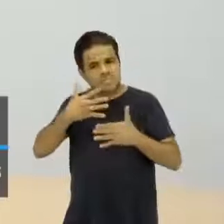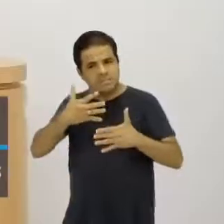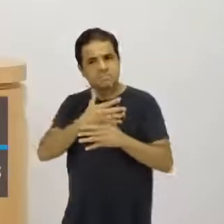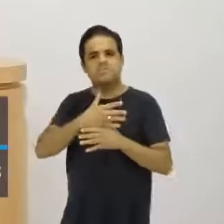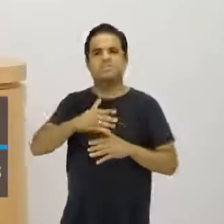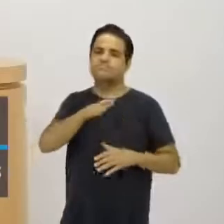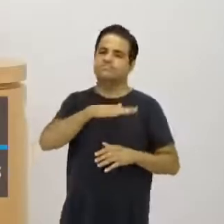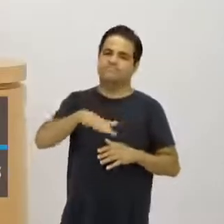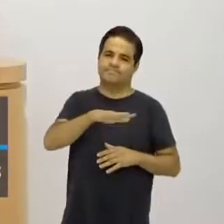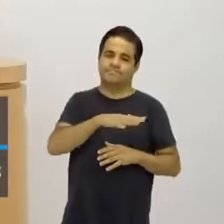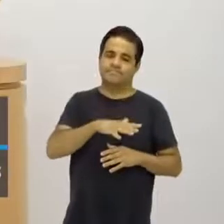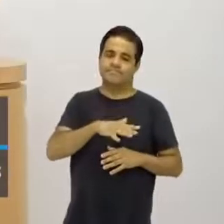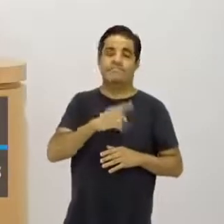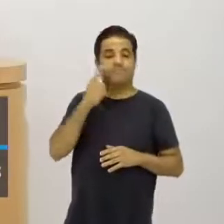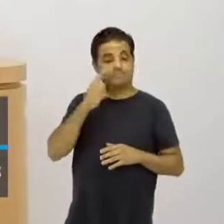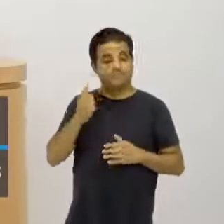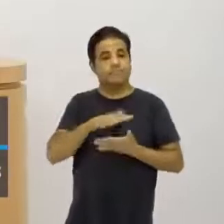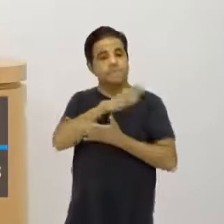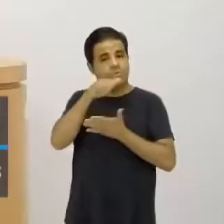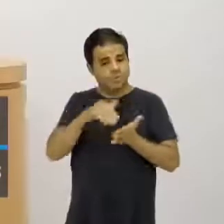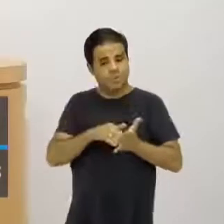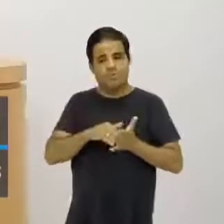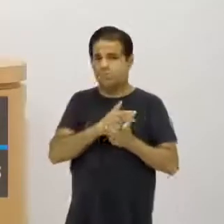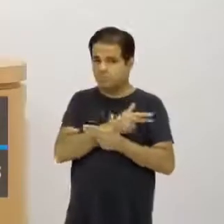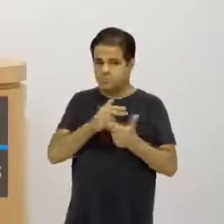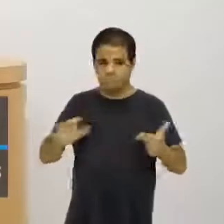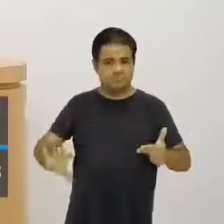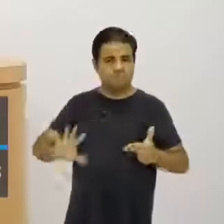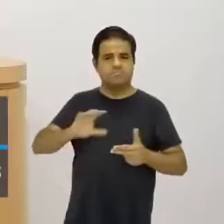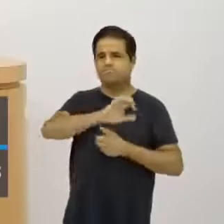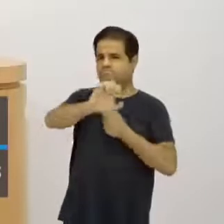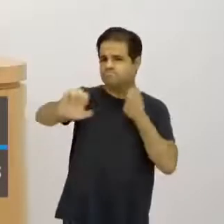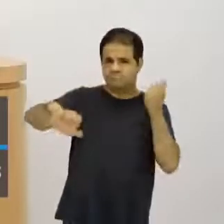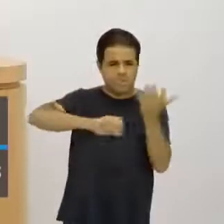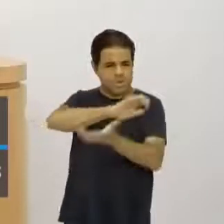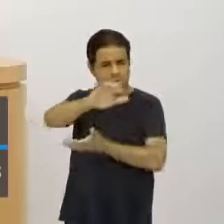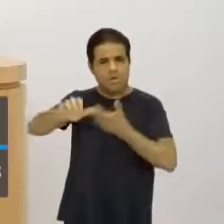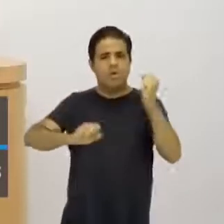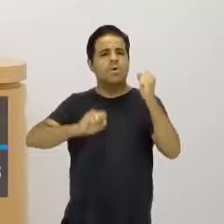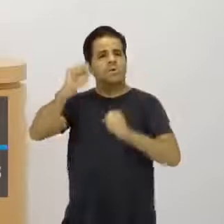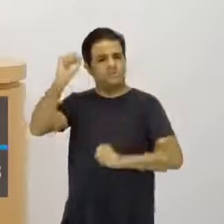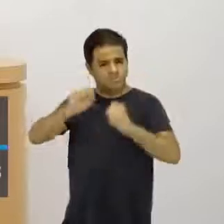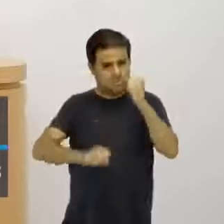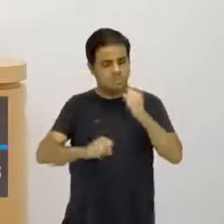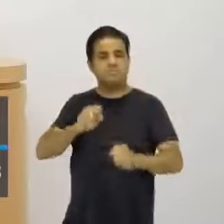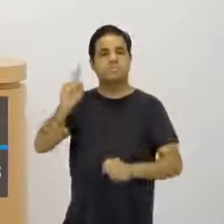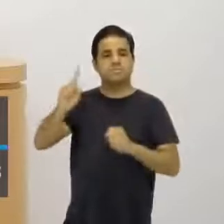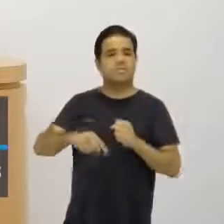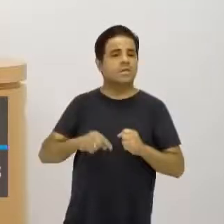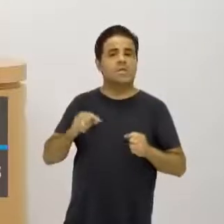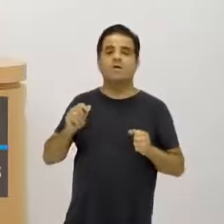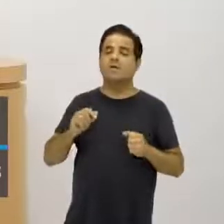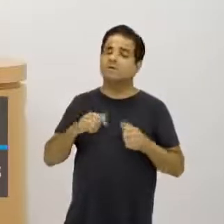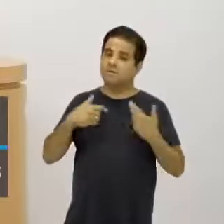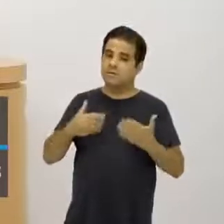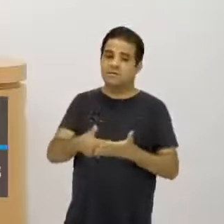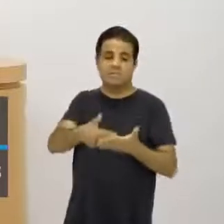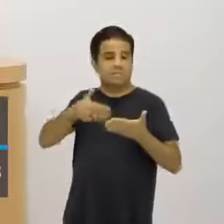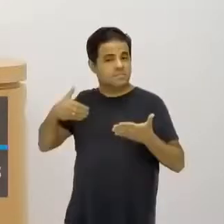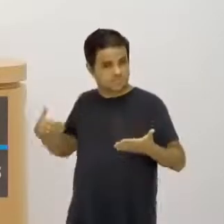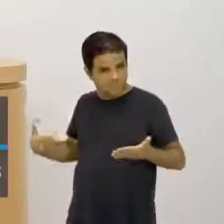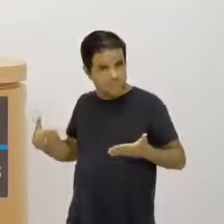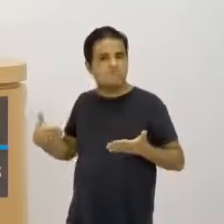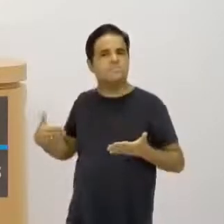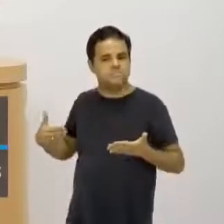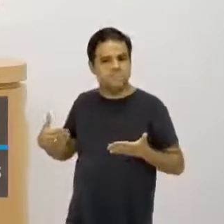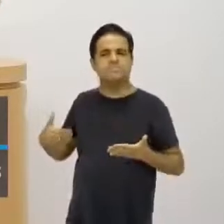Isso. Gente, vou aqui para um. Todo fenômeno de revolução industrial, ele é simultâneo ou precedido a